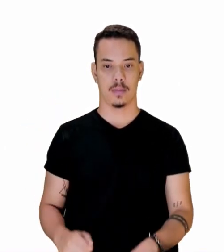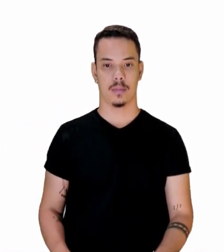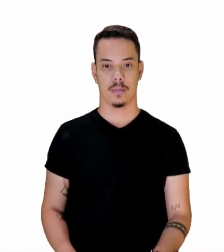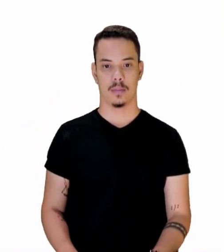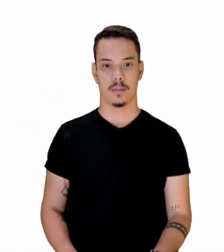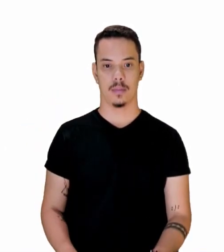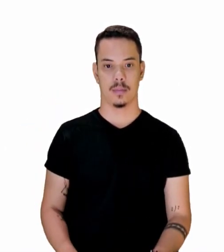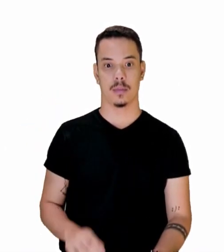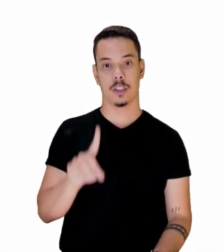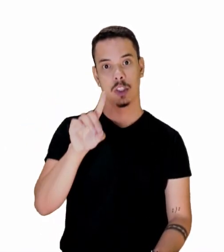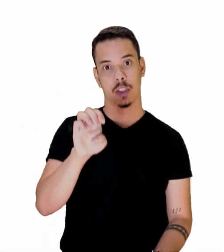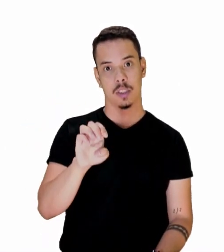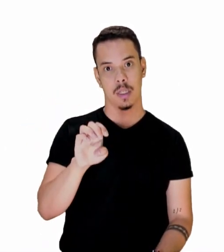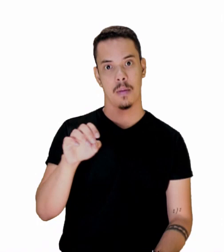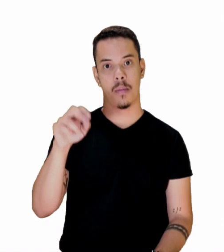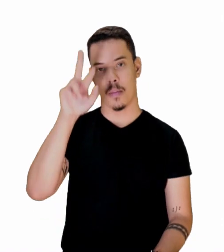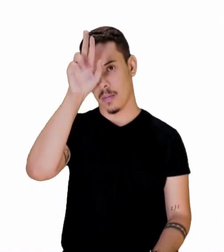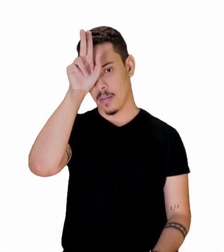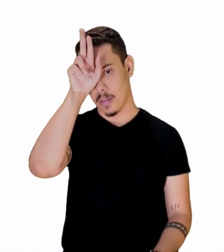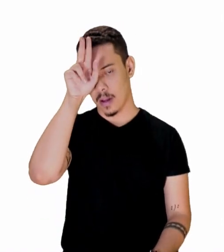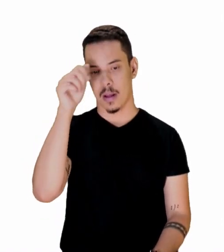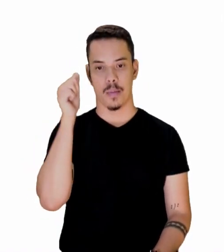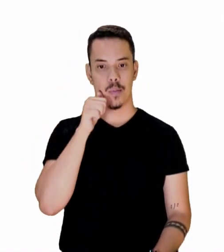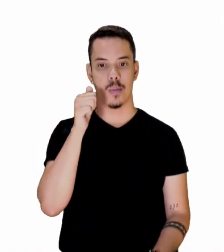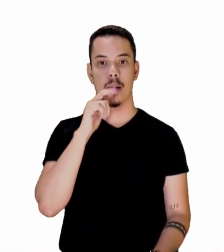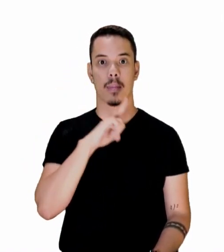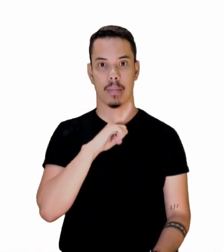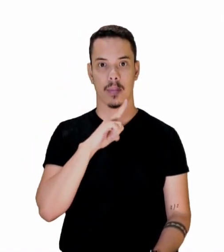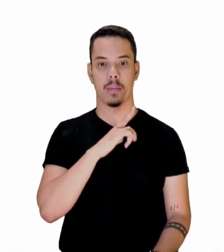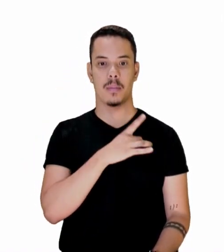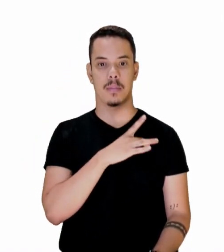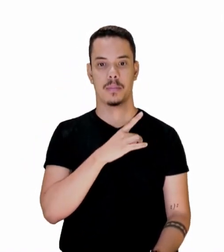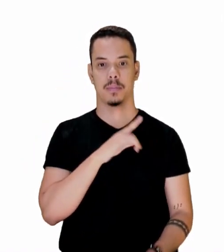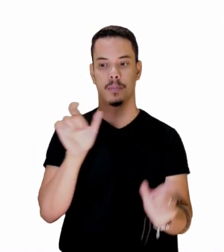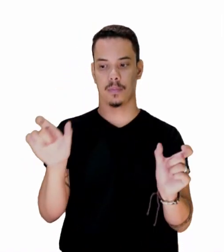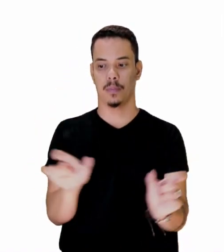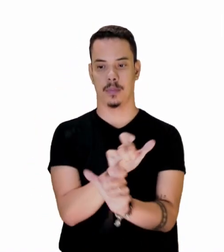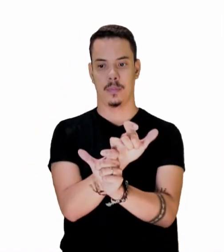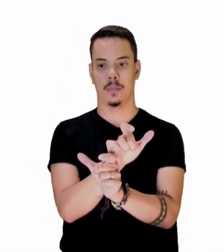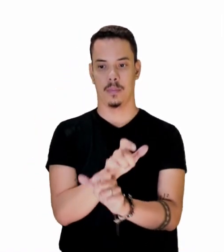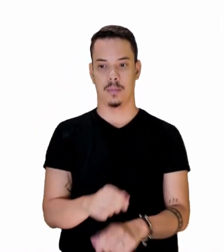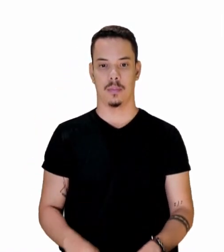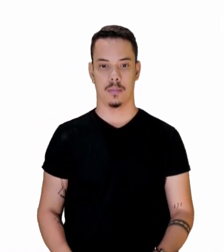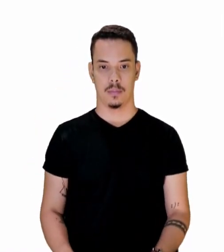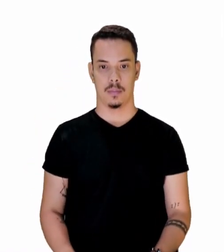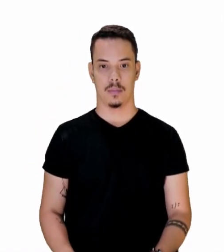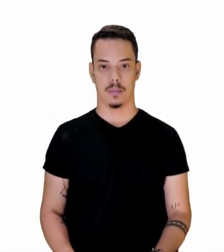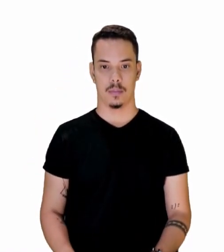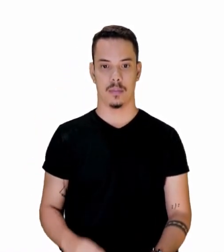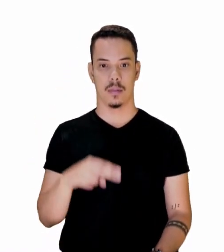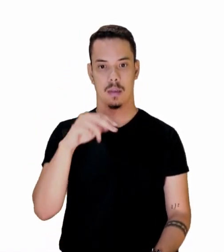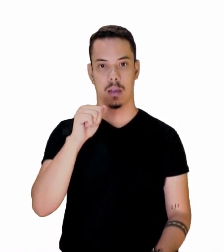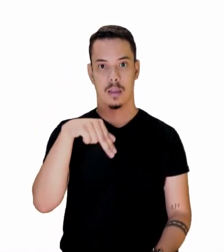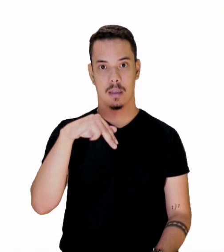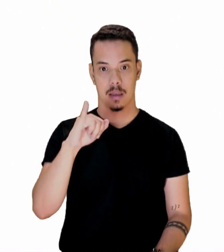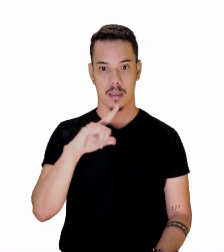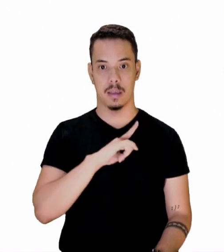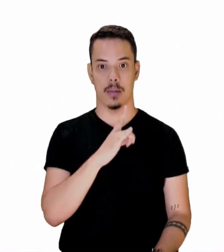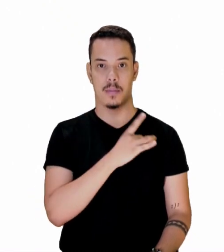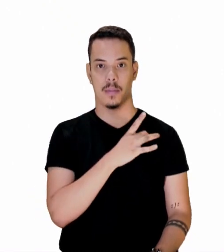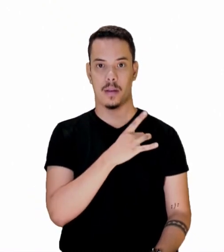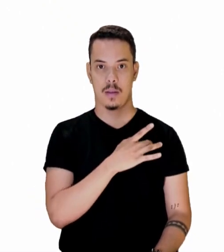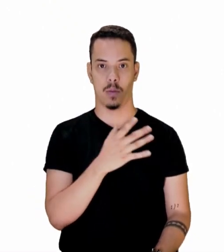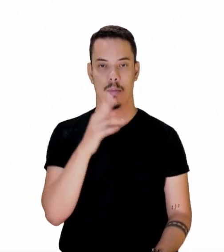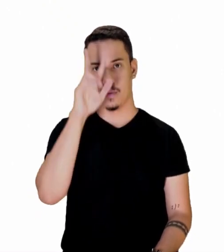Anne tem medo. Quando tem aquela inversão da ordem direta. Anne tem medo de barata.